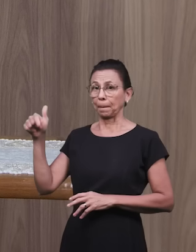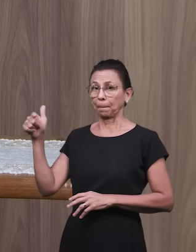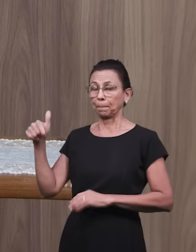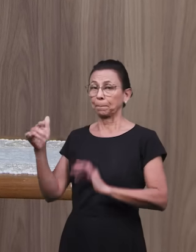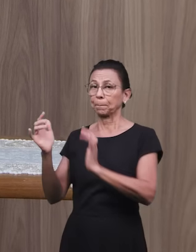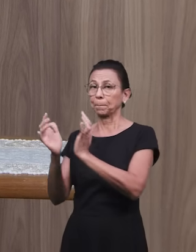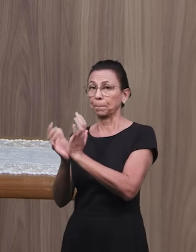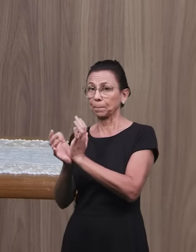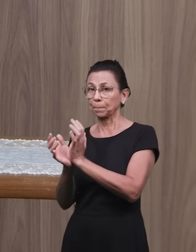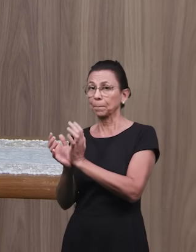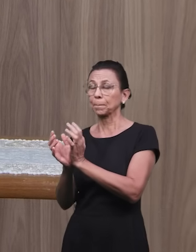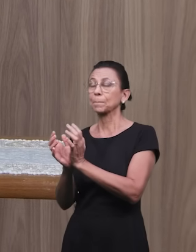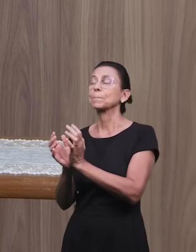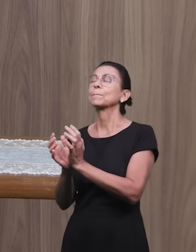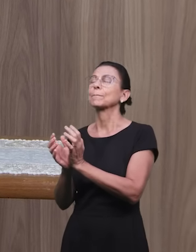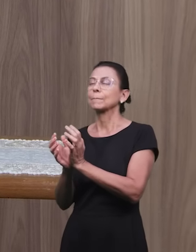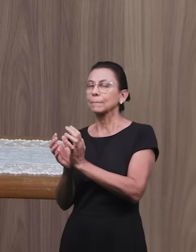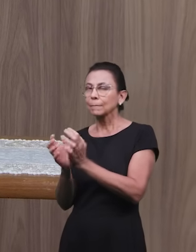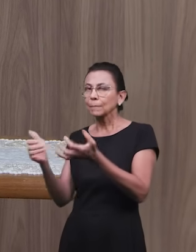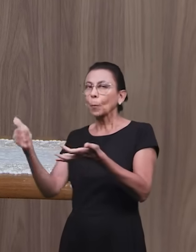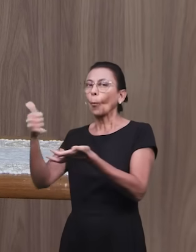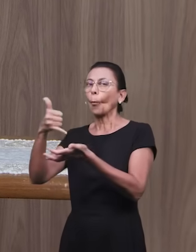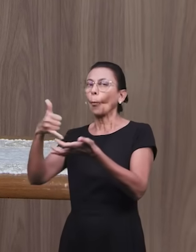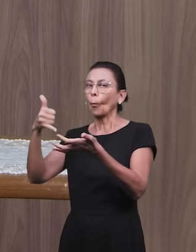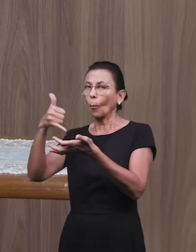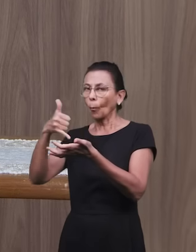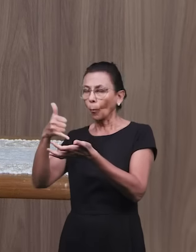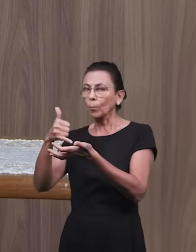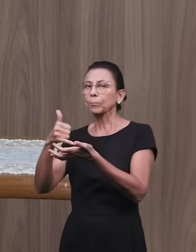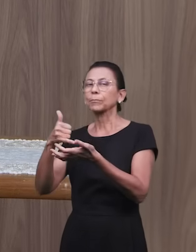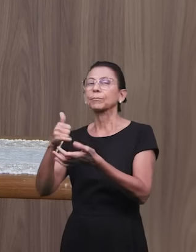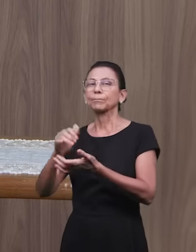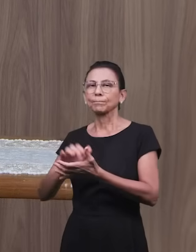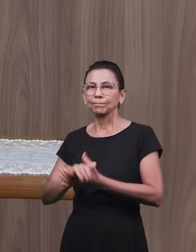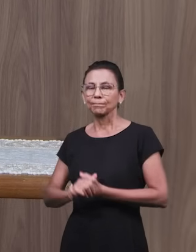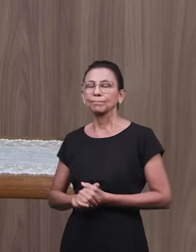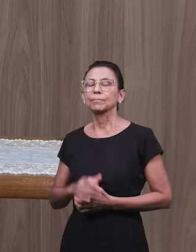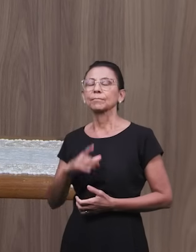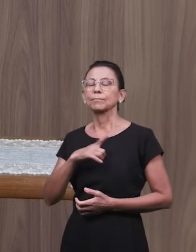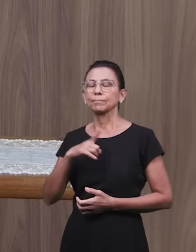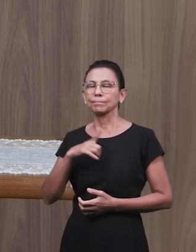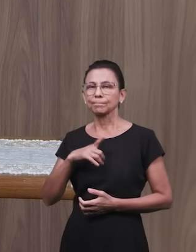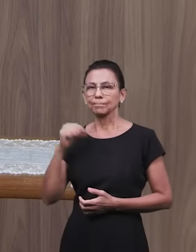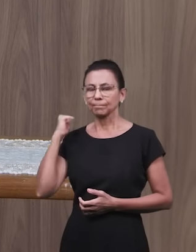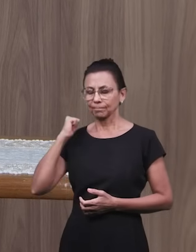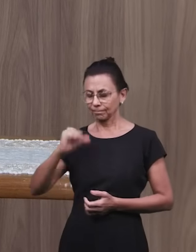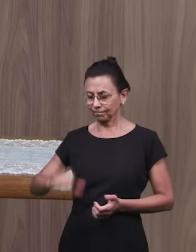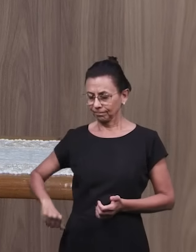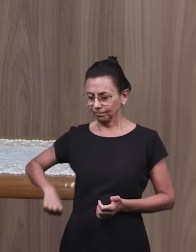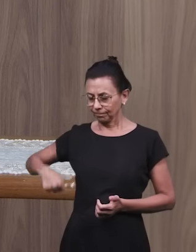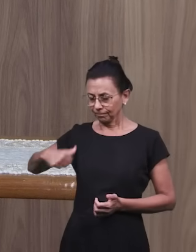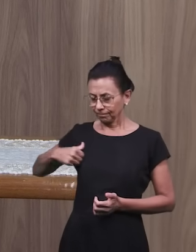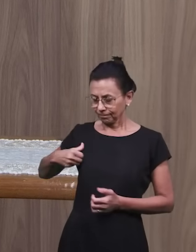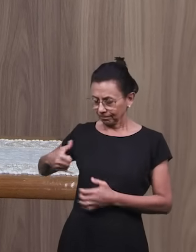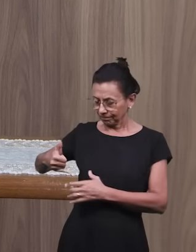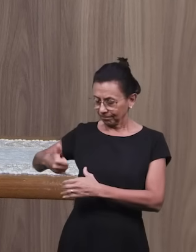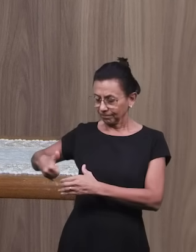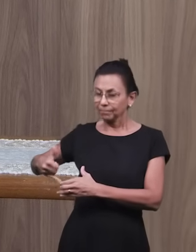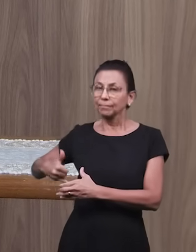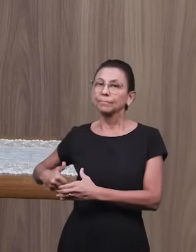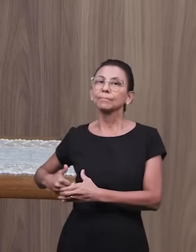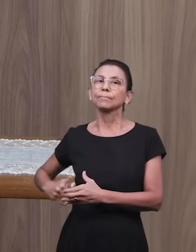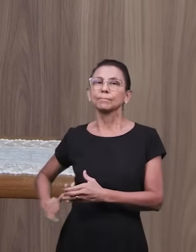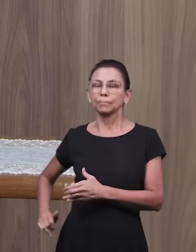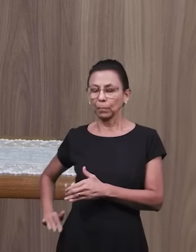diante da palavra do Senhor, e o texto menciona a parábola das 10